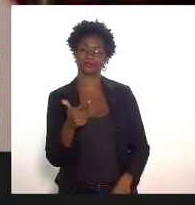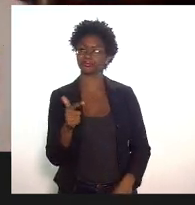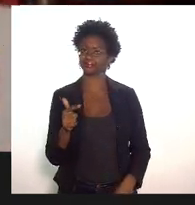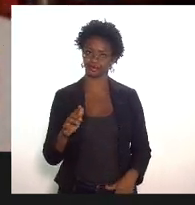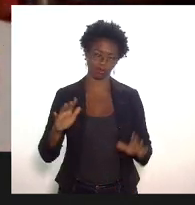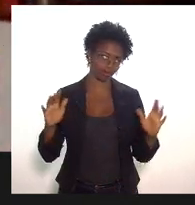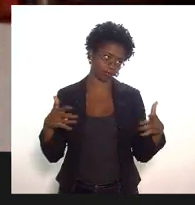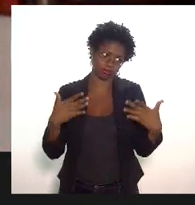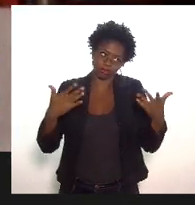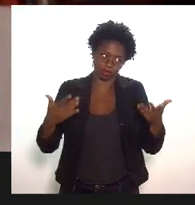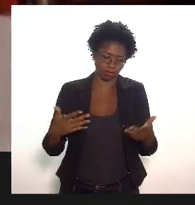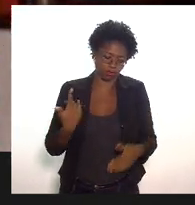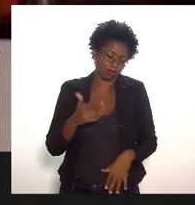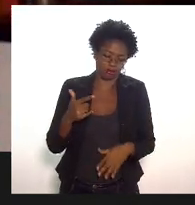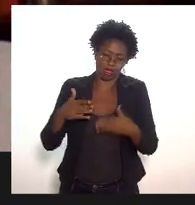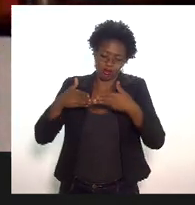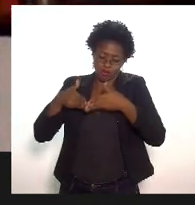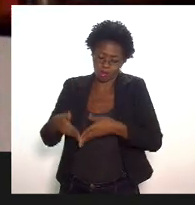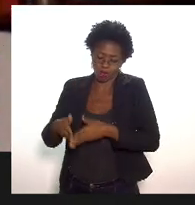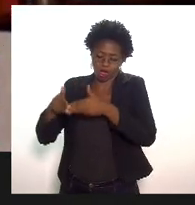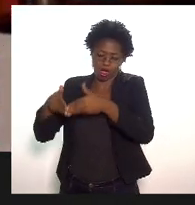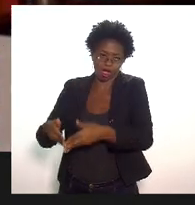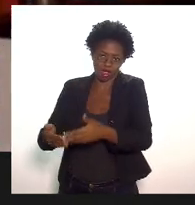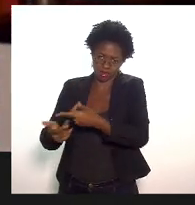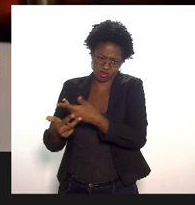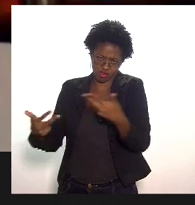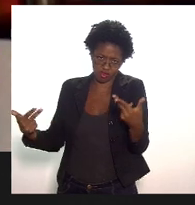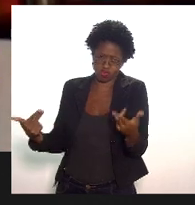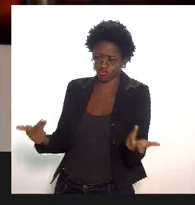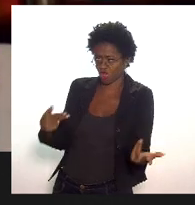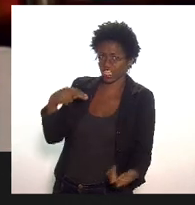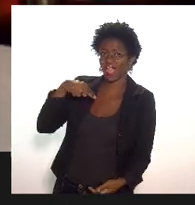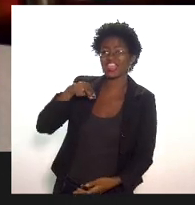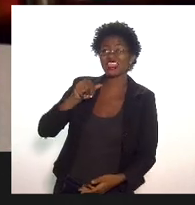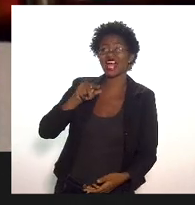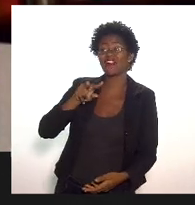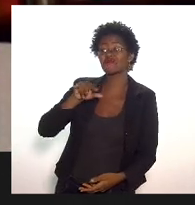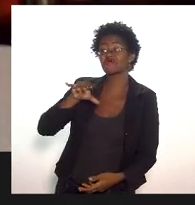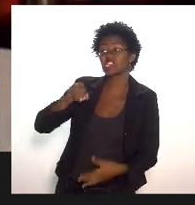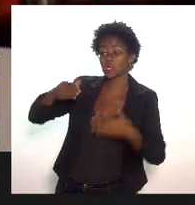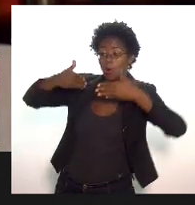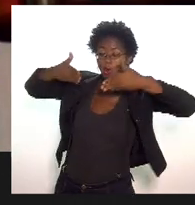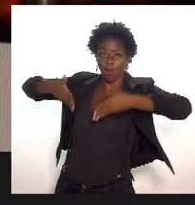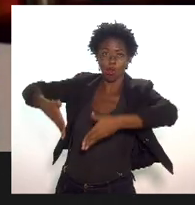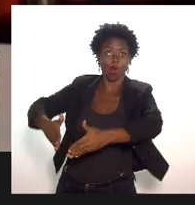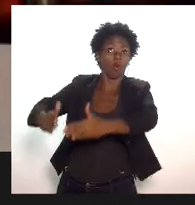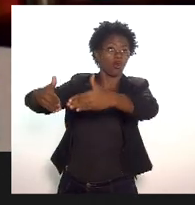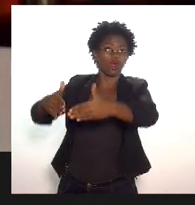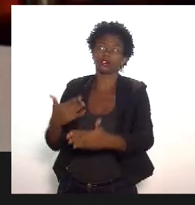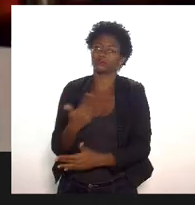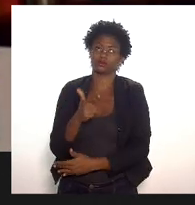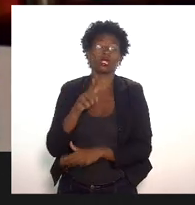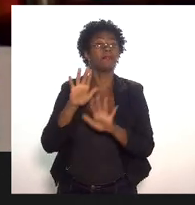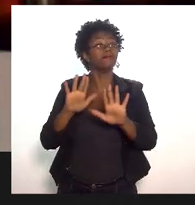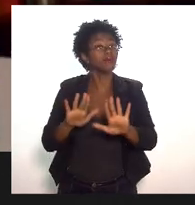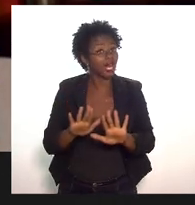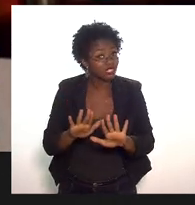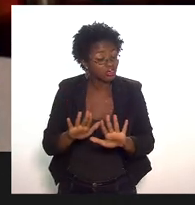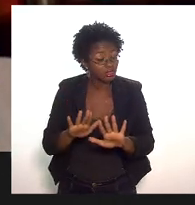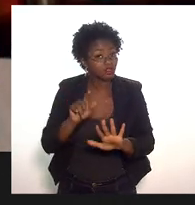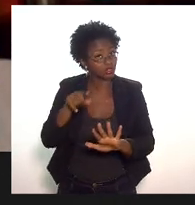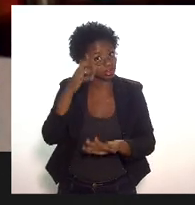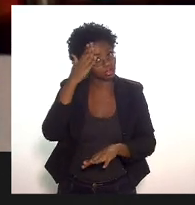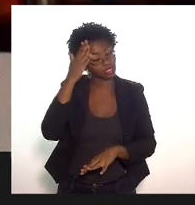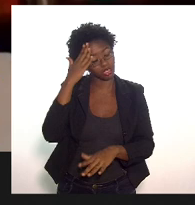estaleiro, mas um amigo, com certeza, percebe a dimensão desse problema num país como